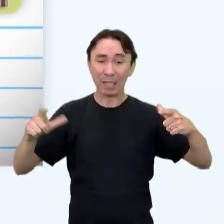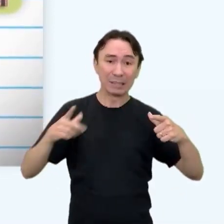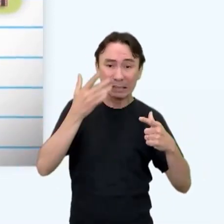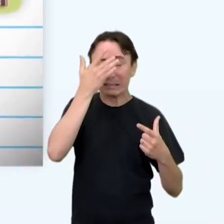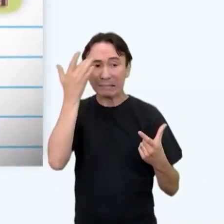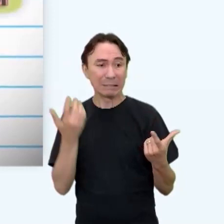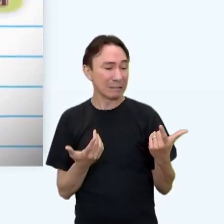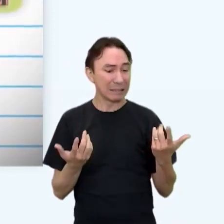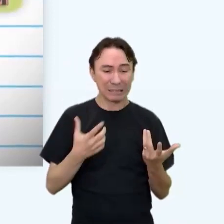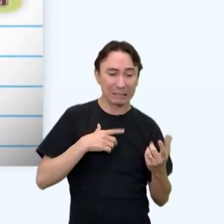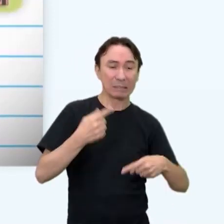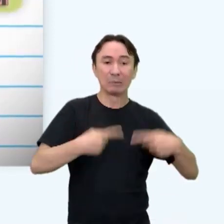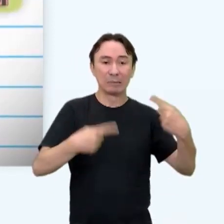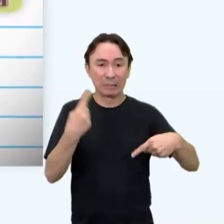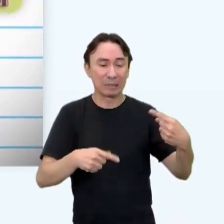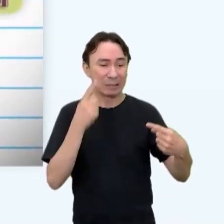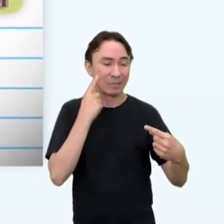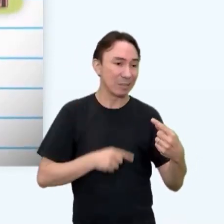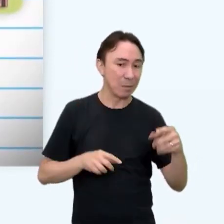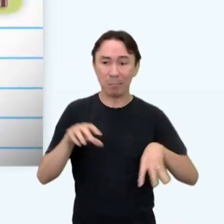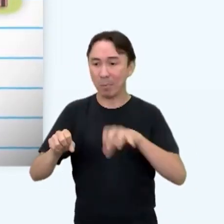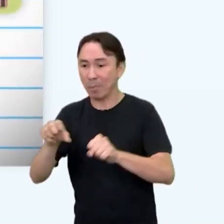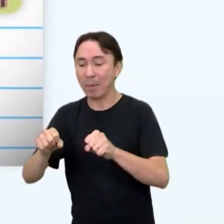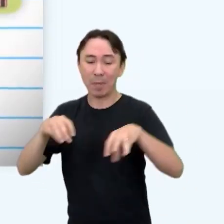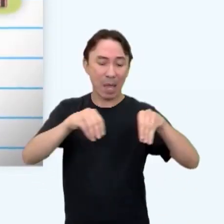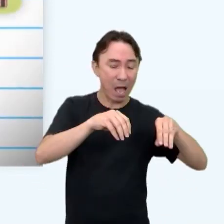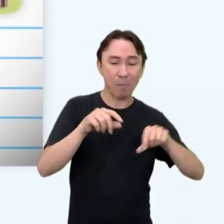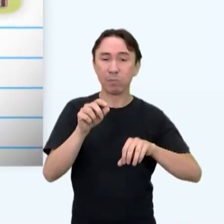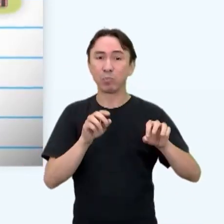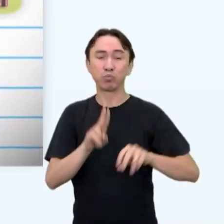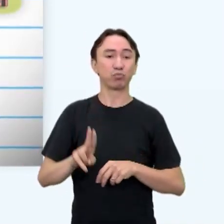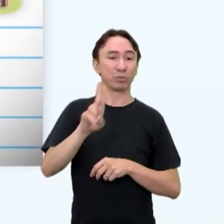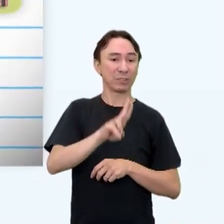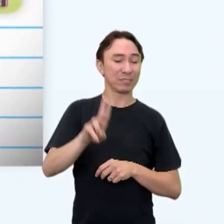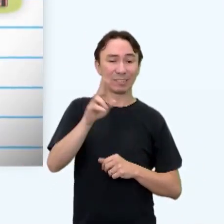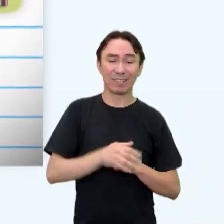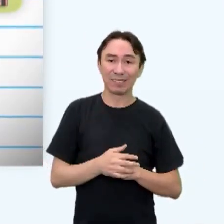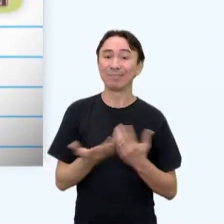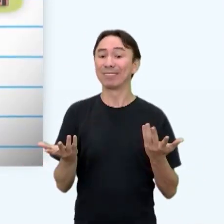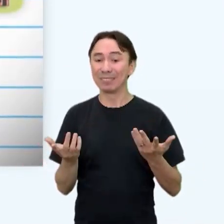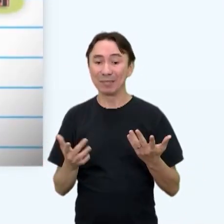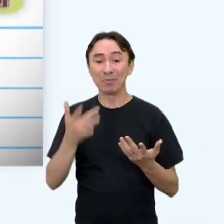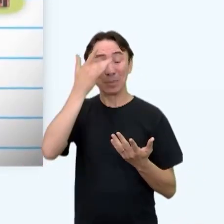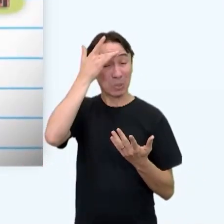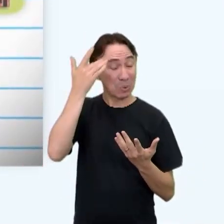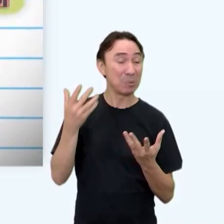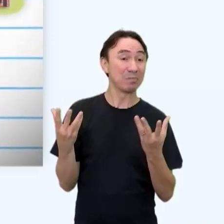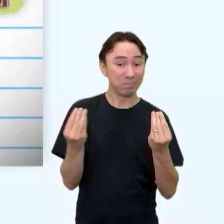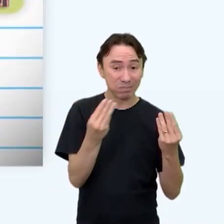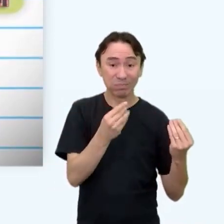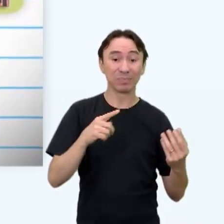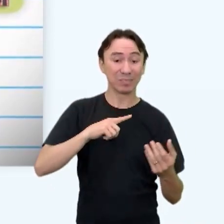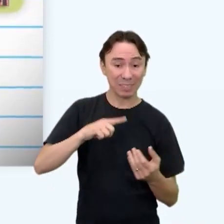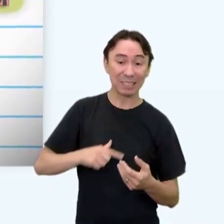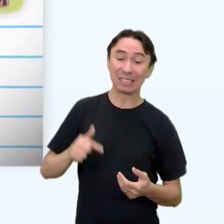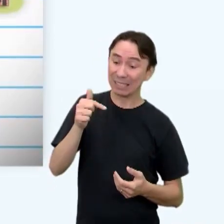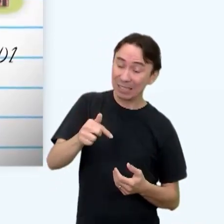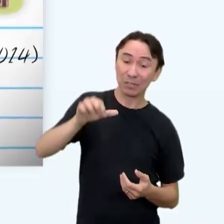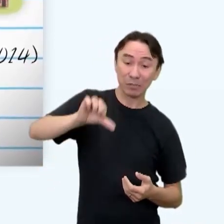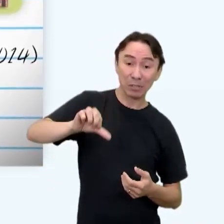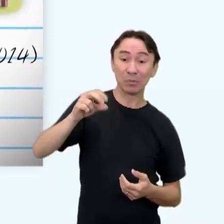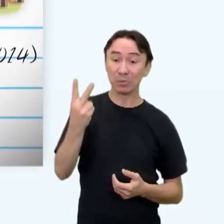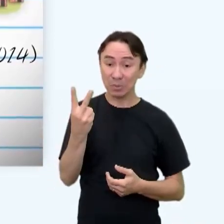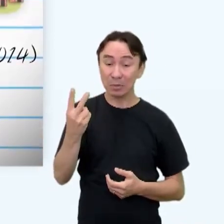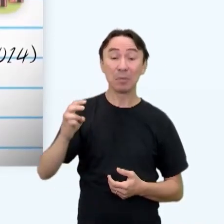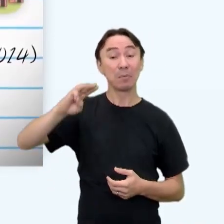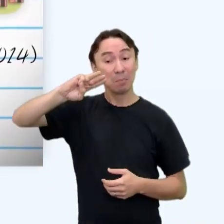políticas de habitação e de uso da terra, o número de pessoas em habitações e assentamentos precários cresceu de 792 milhões no ano 2000 para cerca